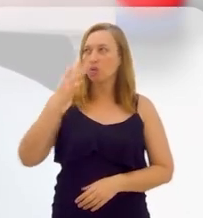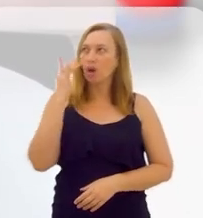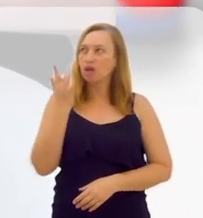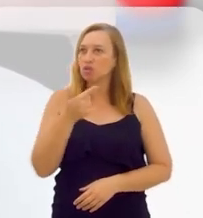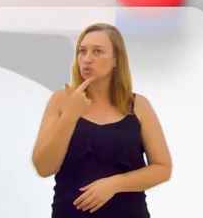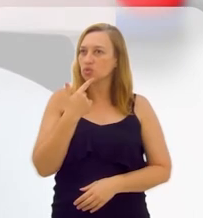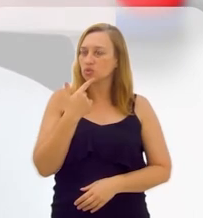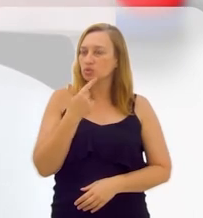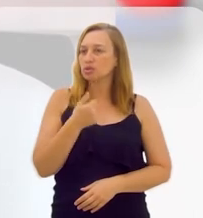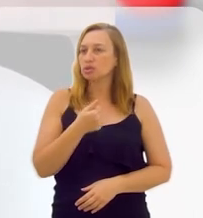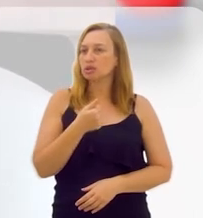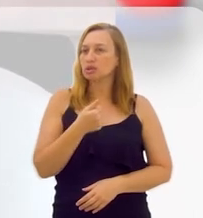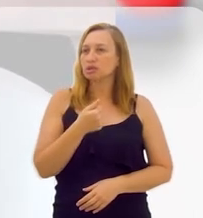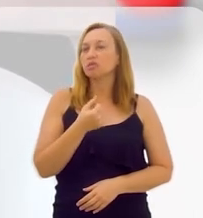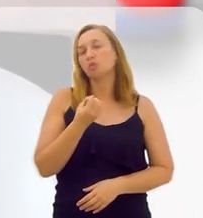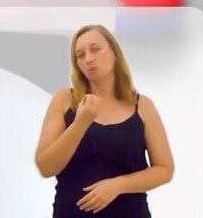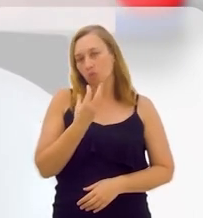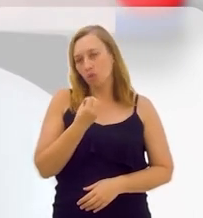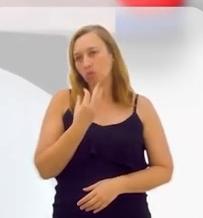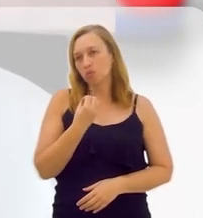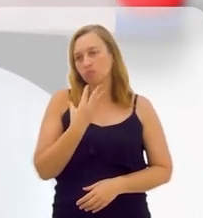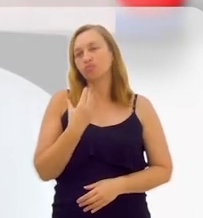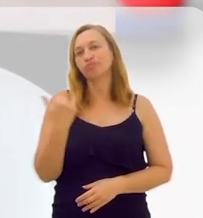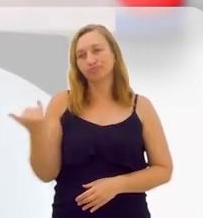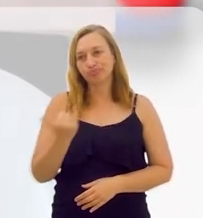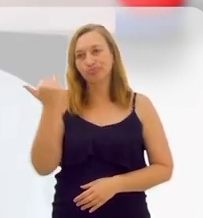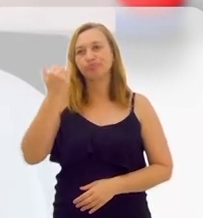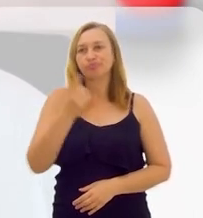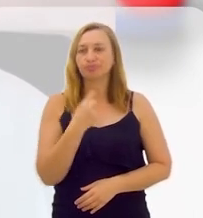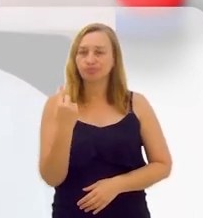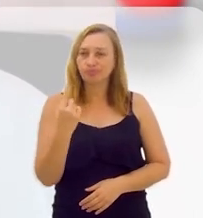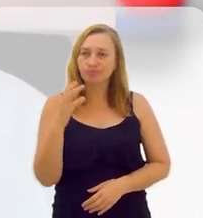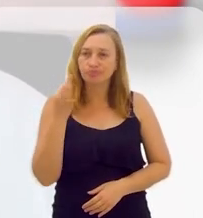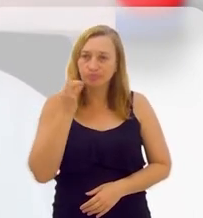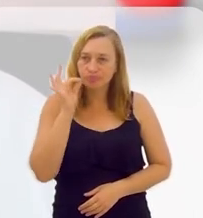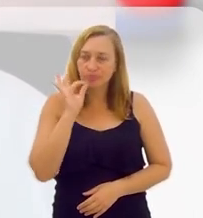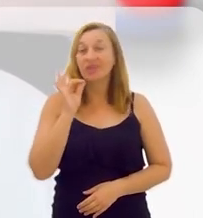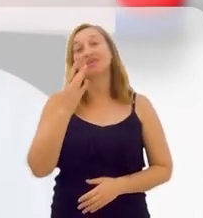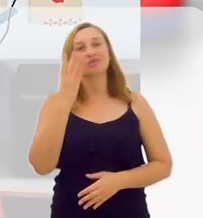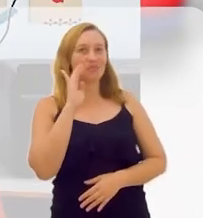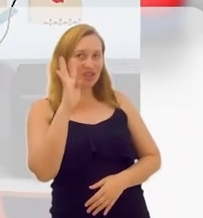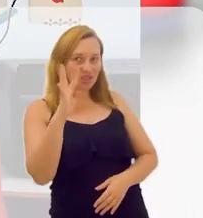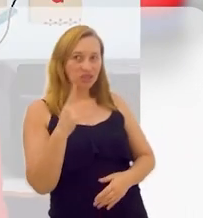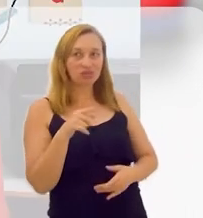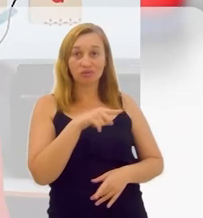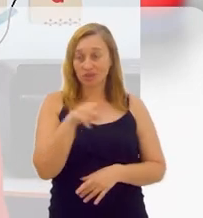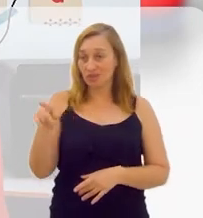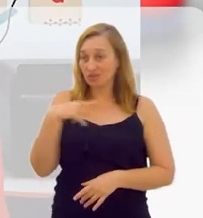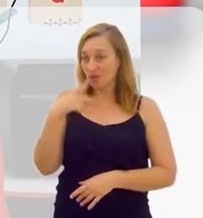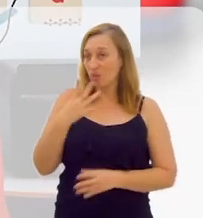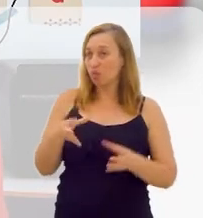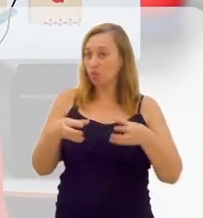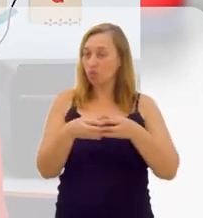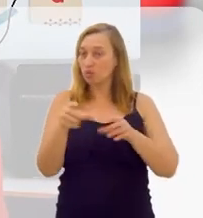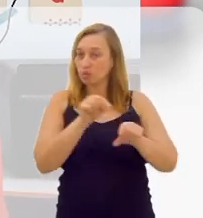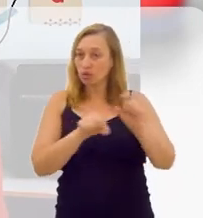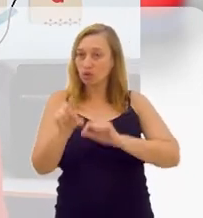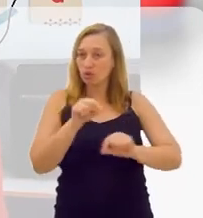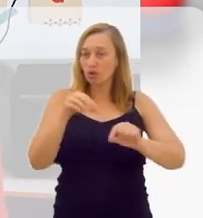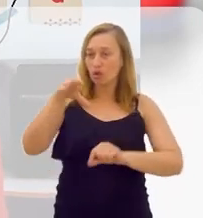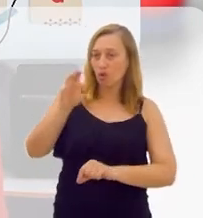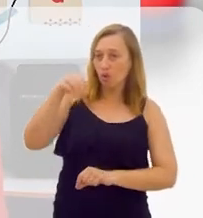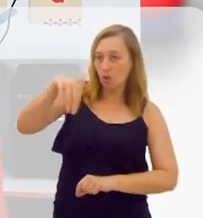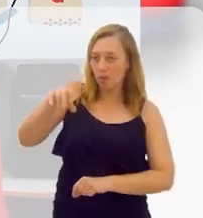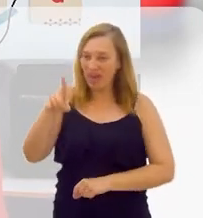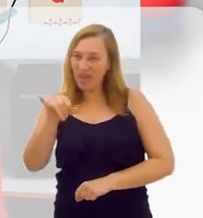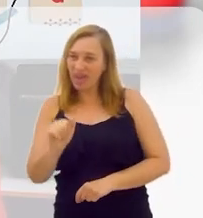se não me engano. E está sendo bem, bem importante para o café. Imagino que seja. Você citou aí que foi um grupo selecionado